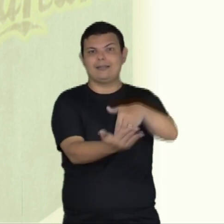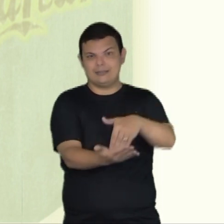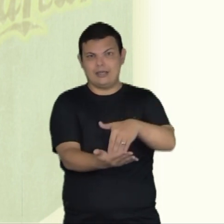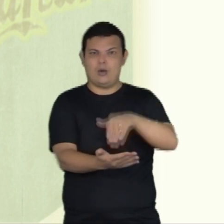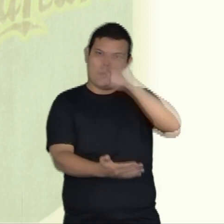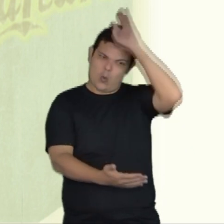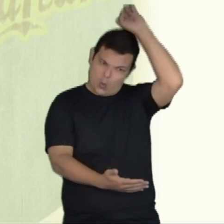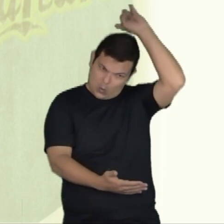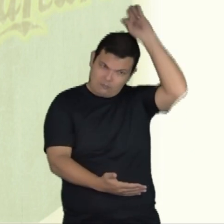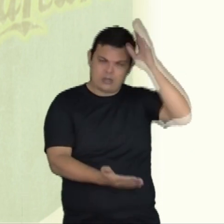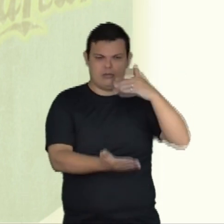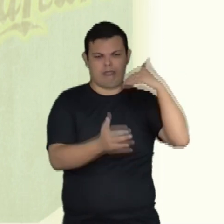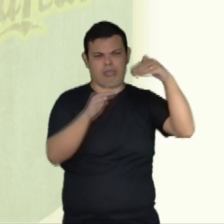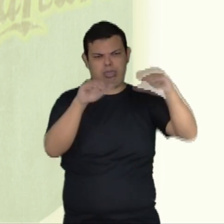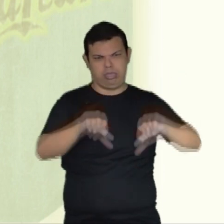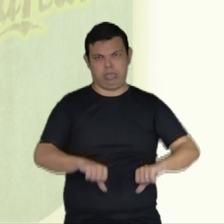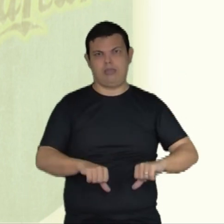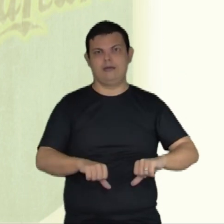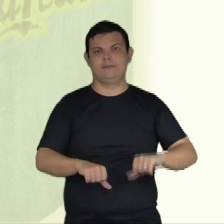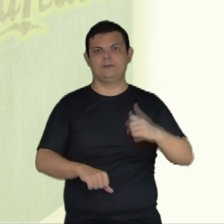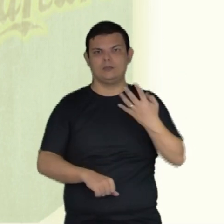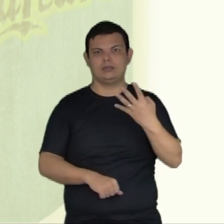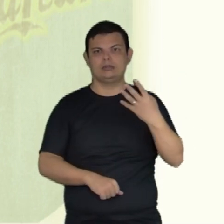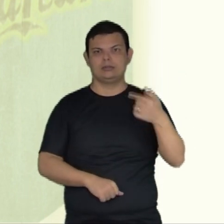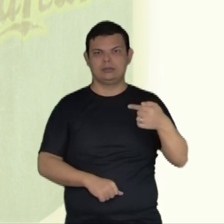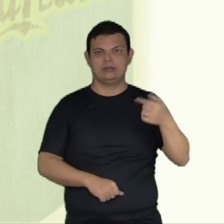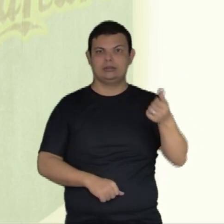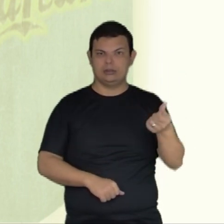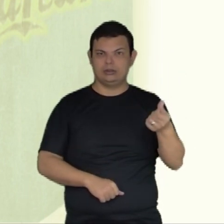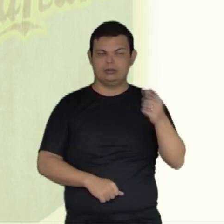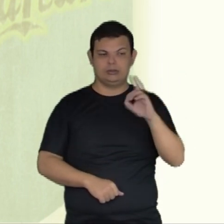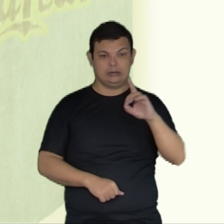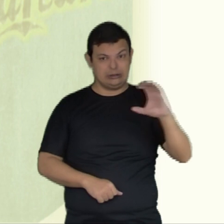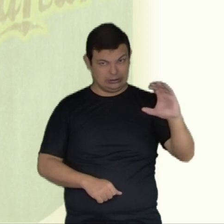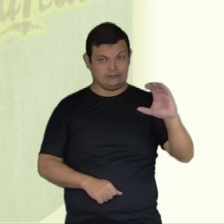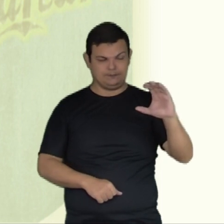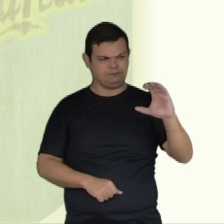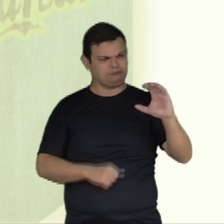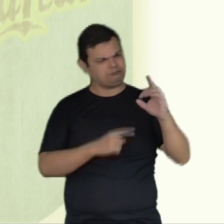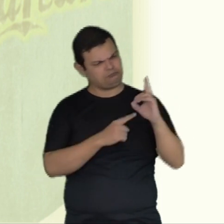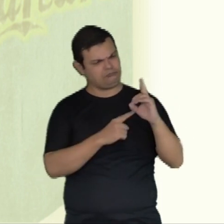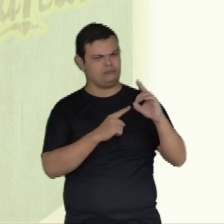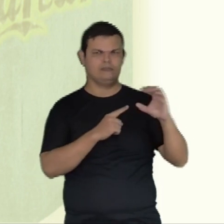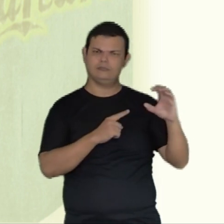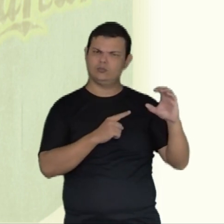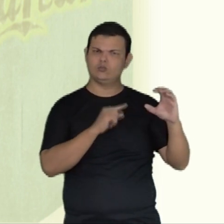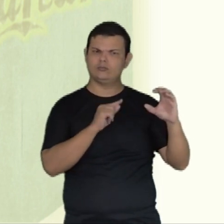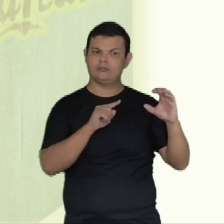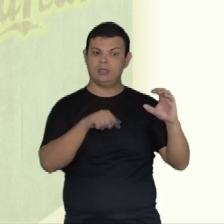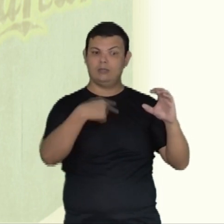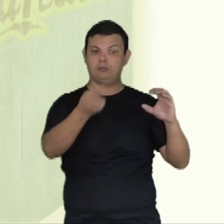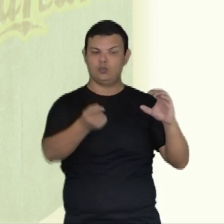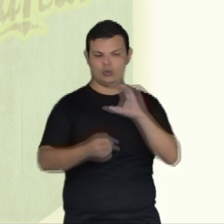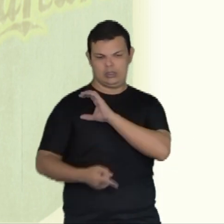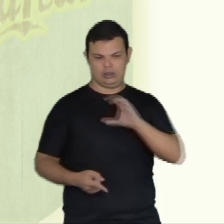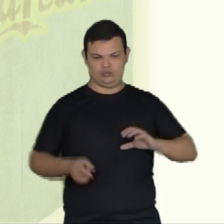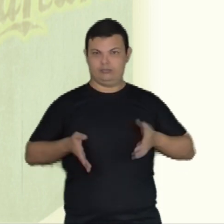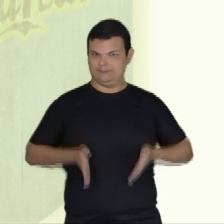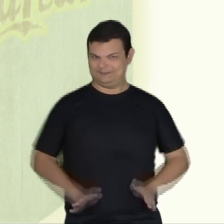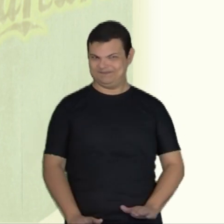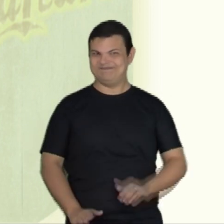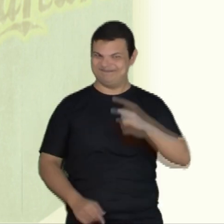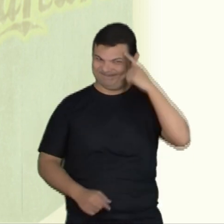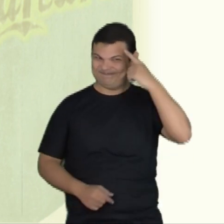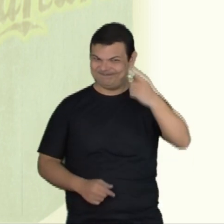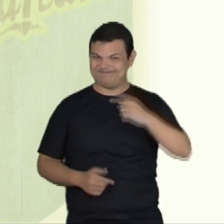em 476 d.C., lembrando que DC significa depois do nascimento de Jesus